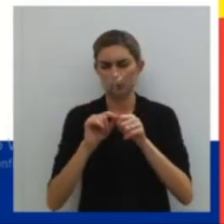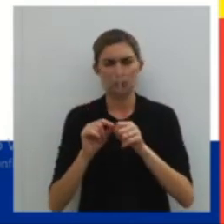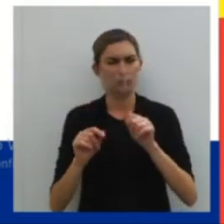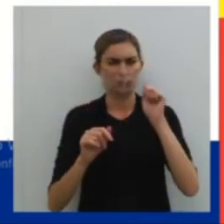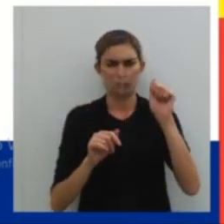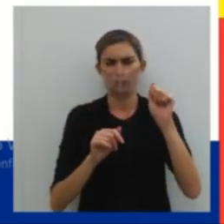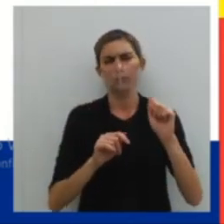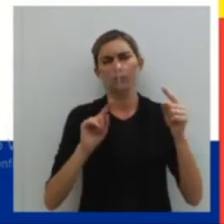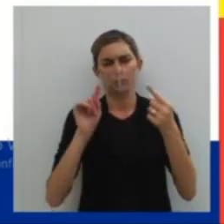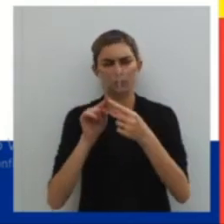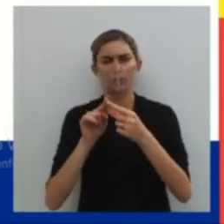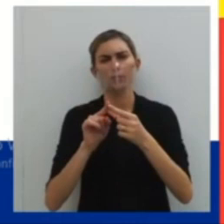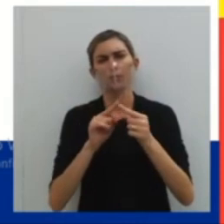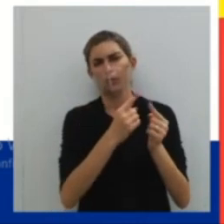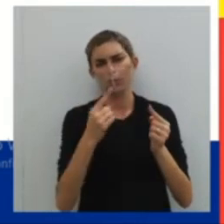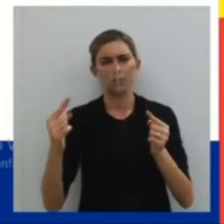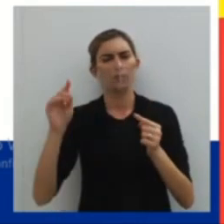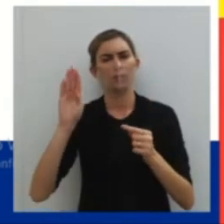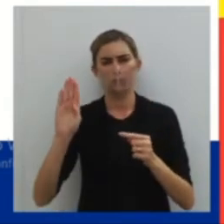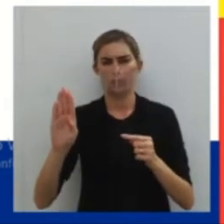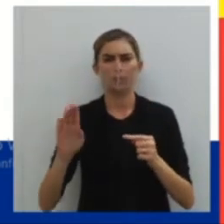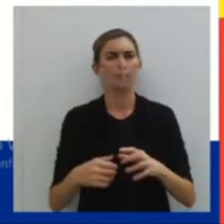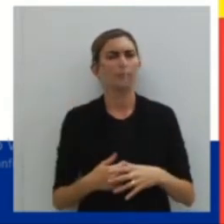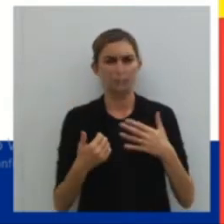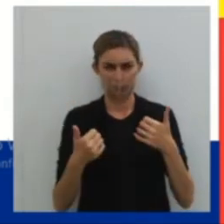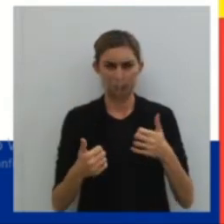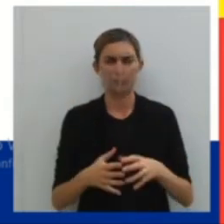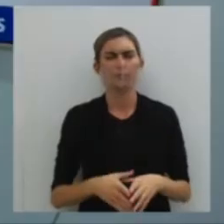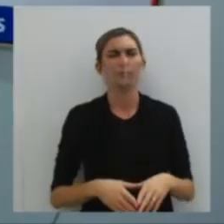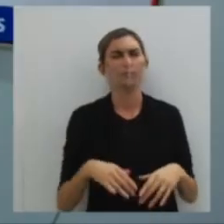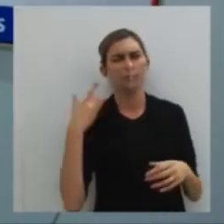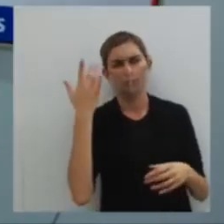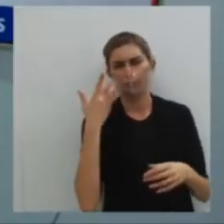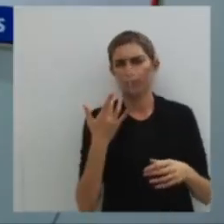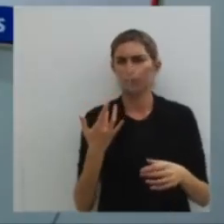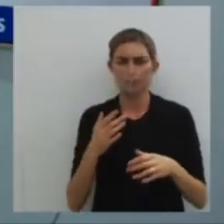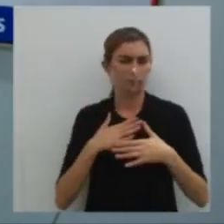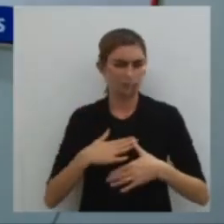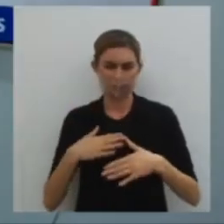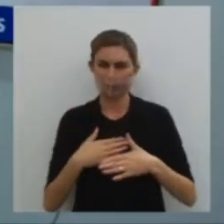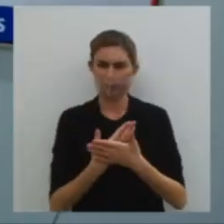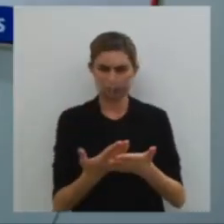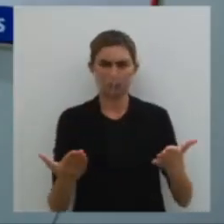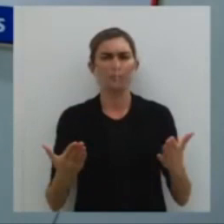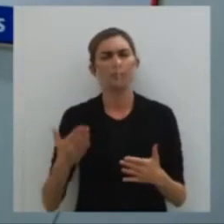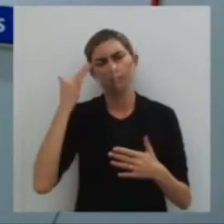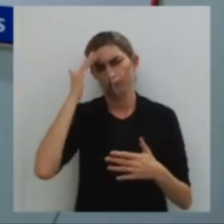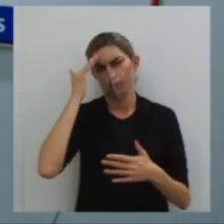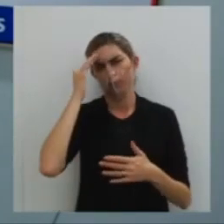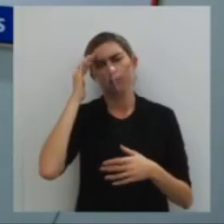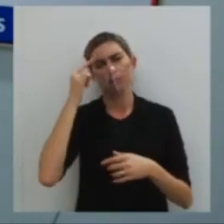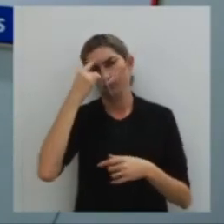A associados a cada um dos elementos do conjunto B. Beleza? Eu acho que ficou tranquilo para vocês entenderem